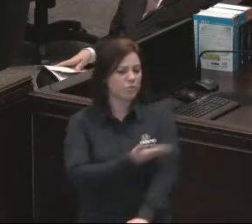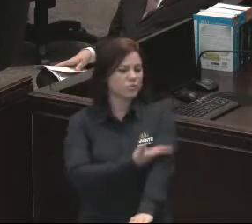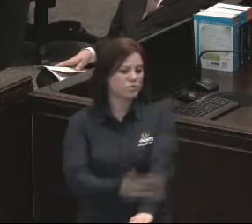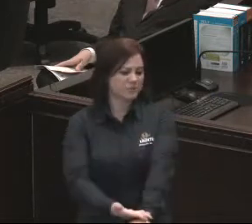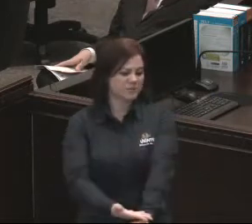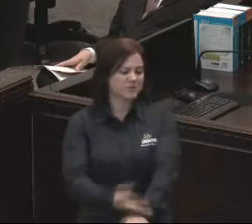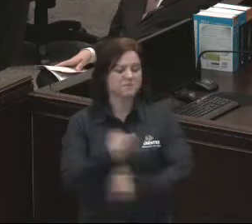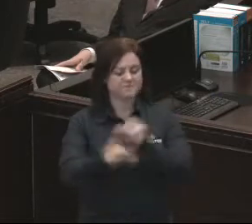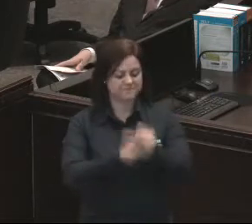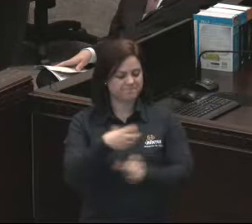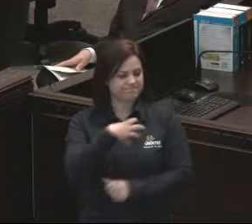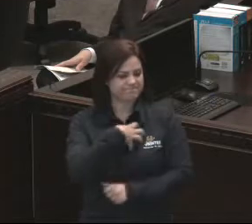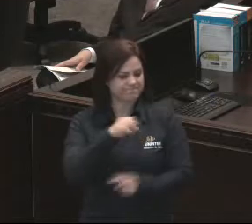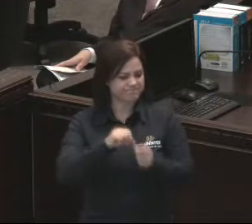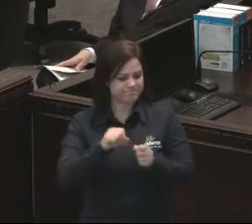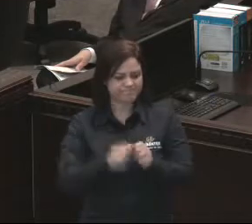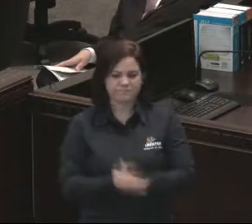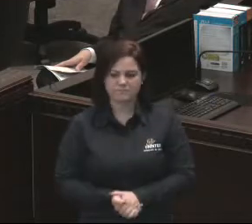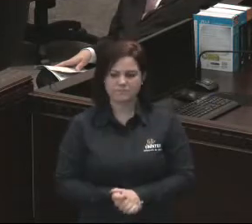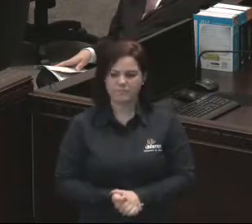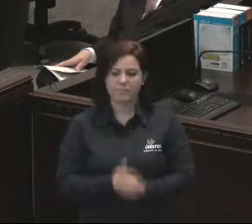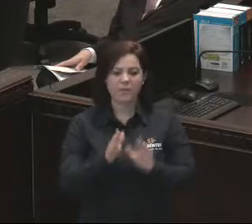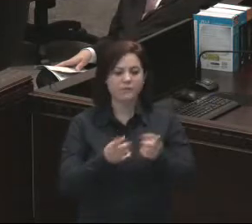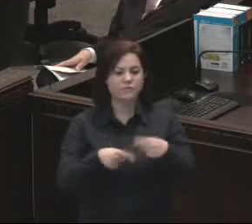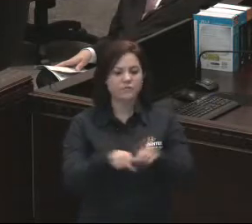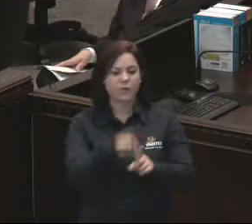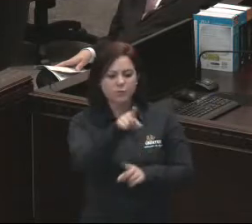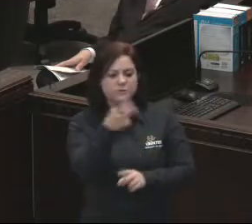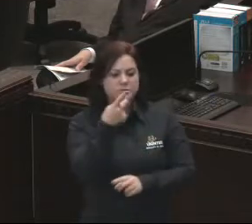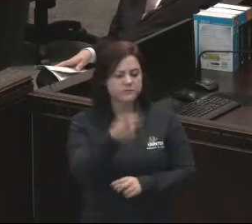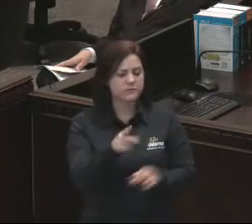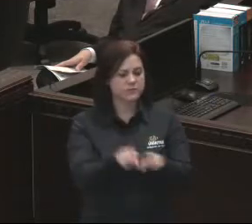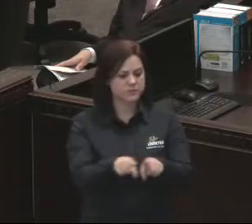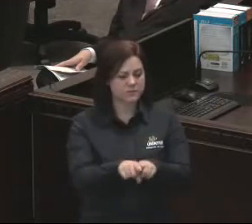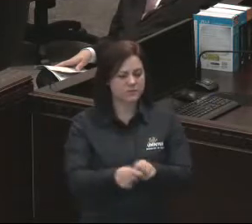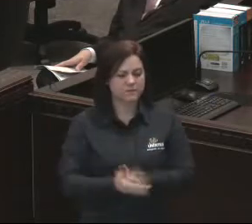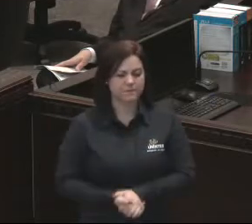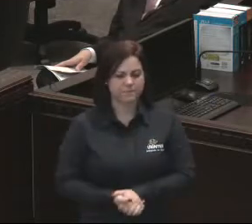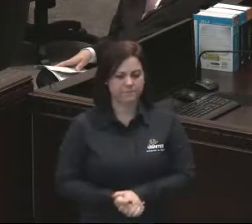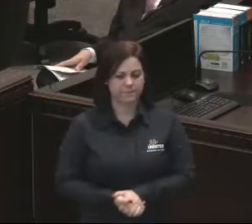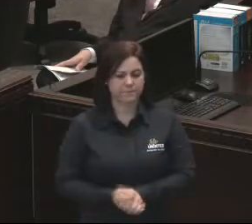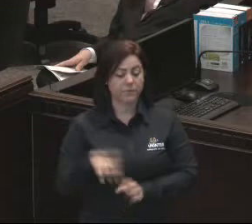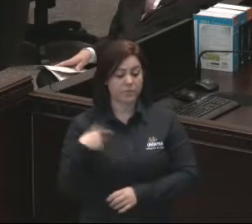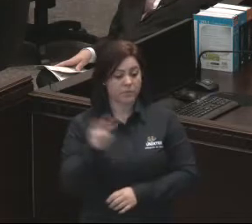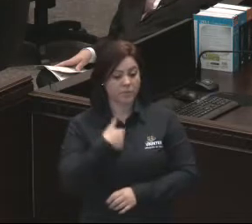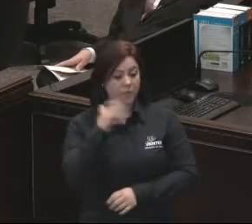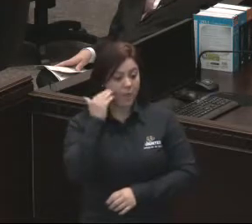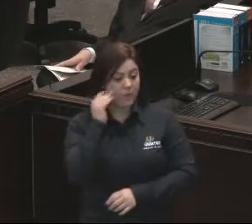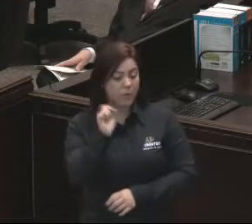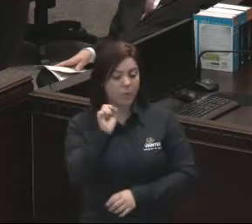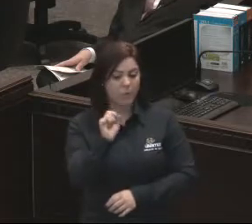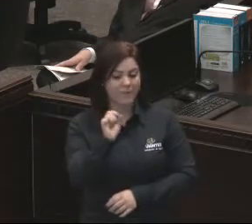e modificar. Então, só voltando naquela questão que você colocou, quer dizer, a gente entendendo o